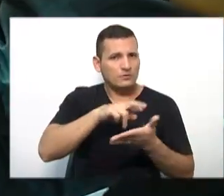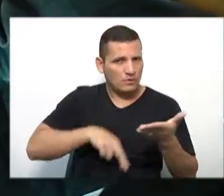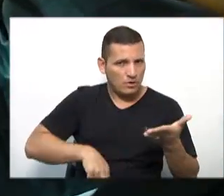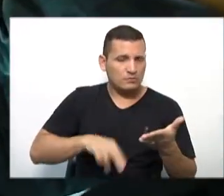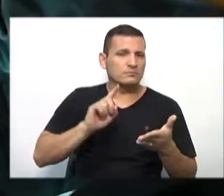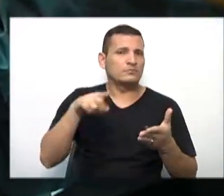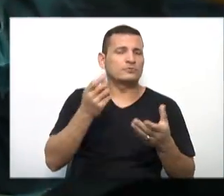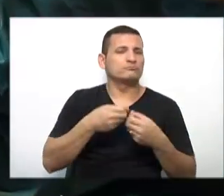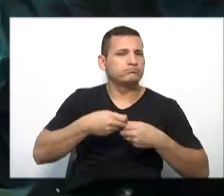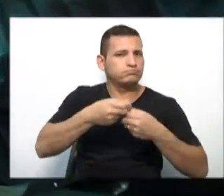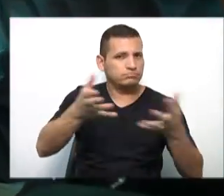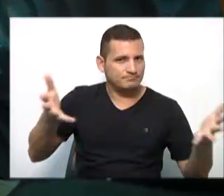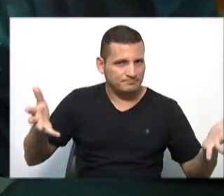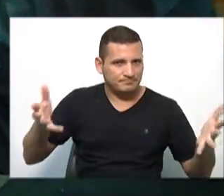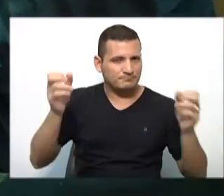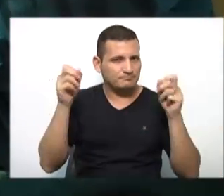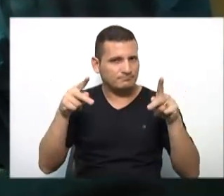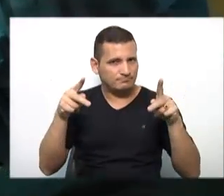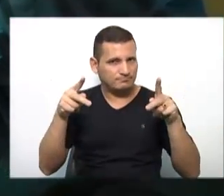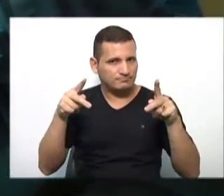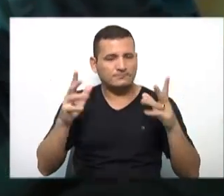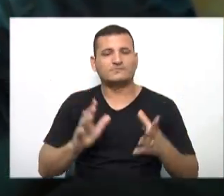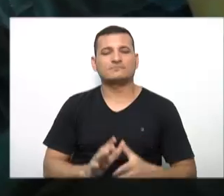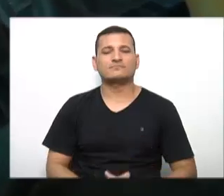devidamente para os setores, ok?